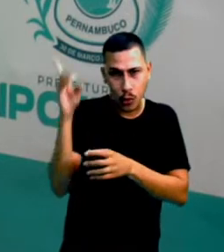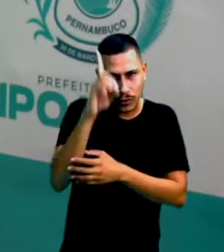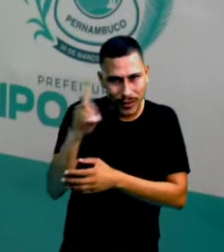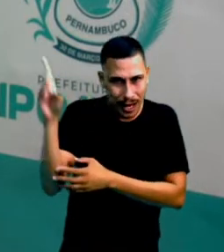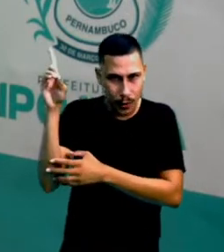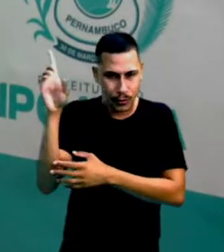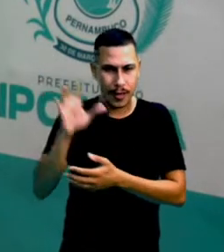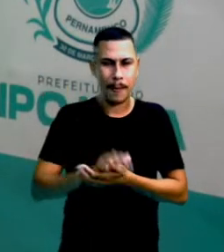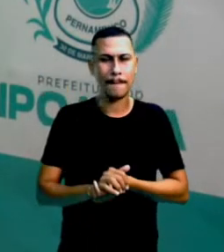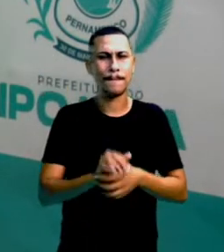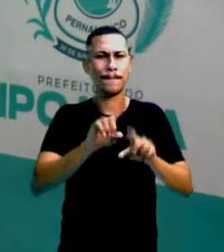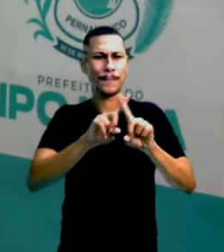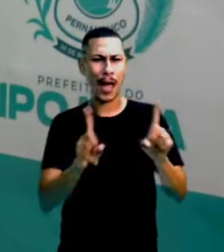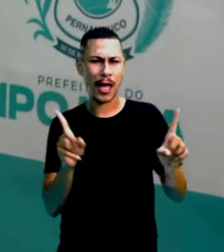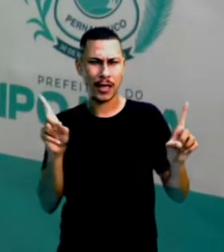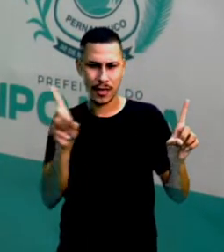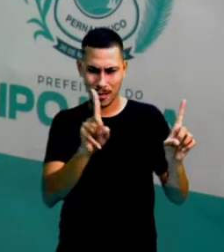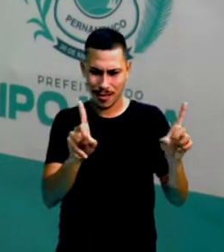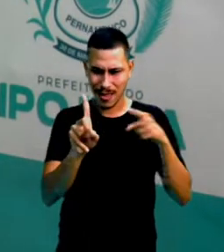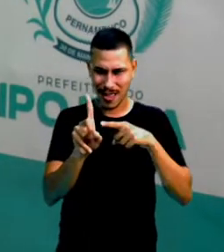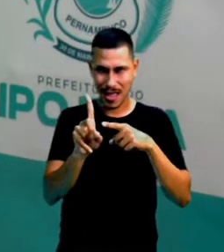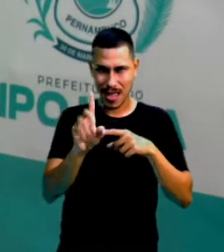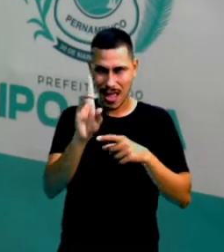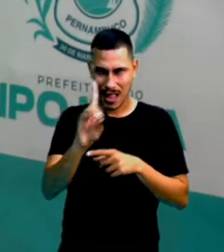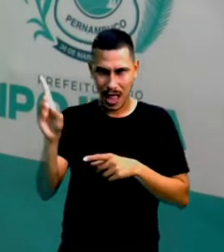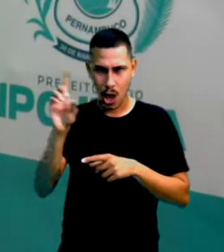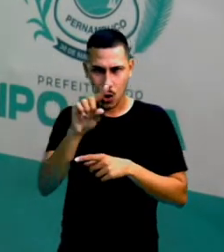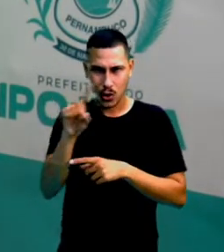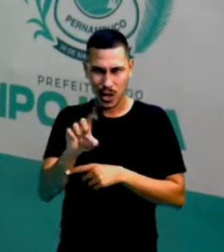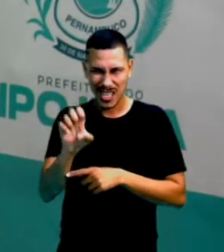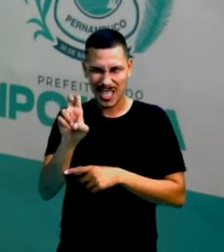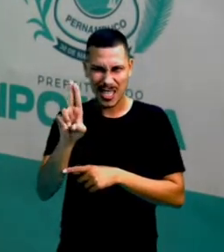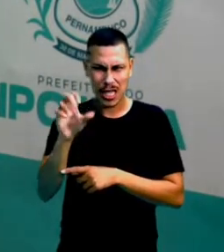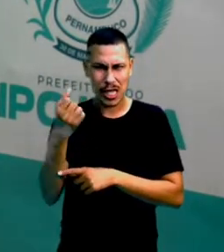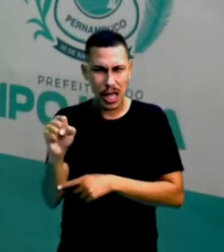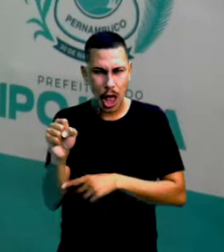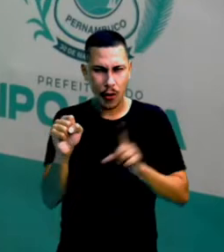deuses aí seu chegou e você